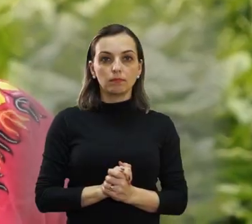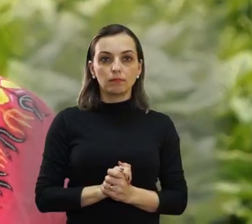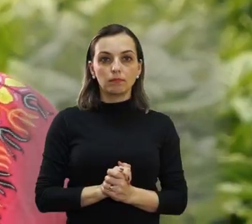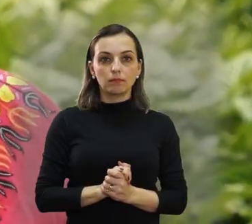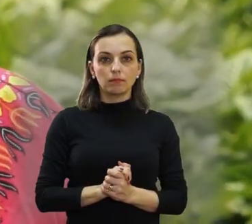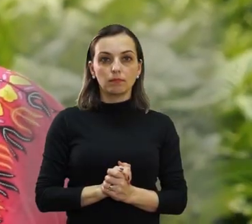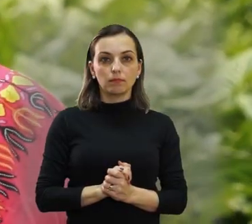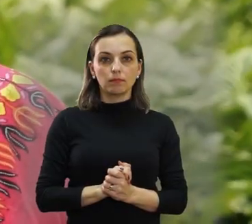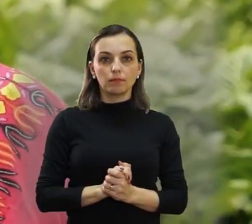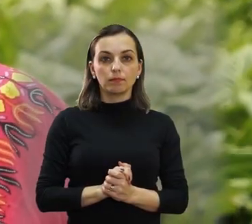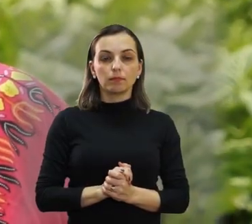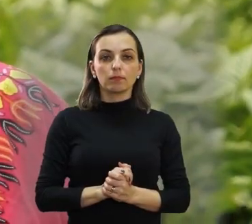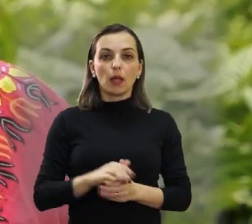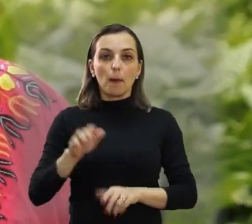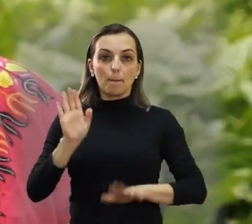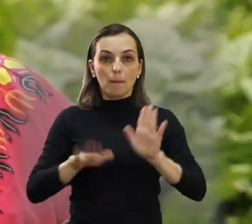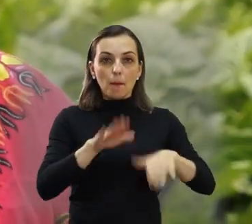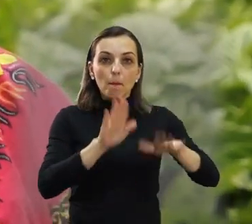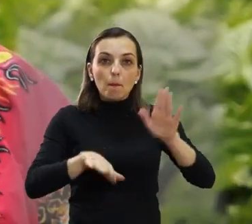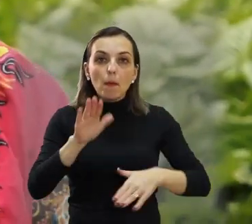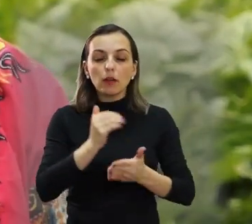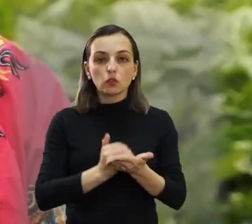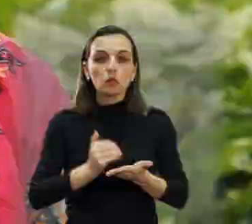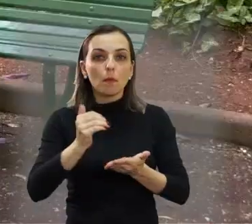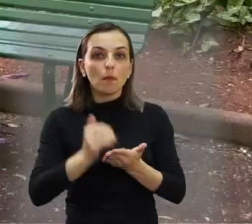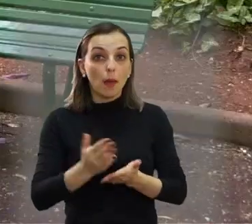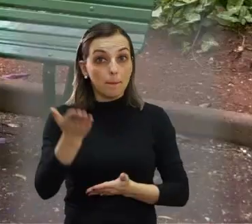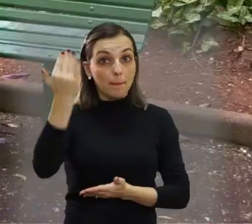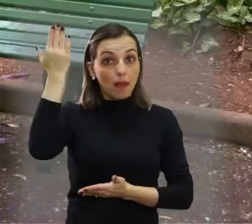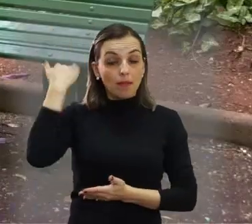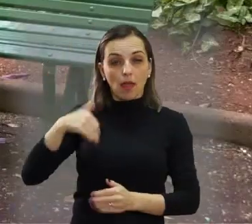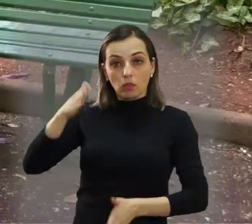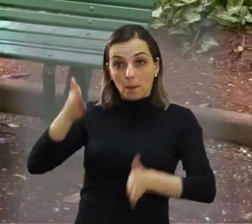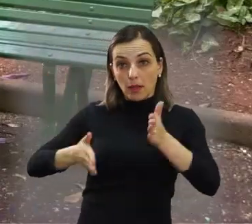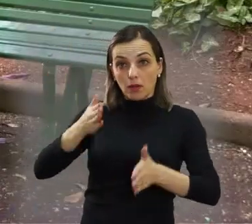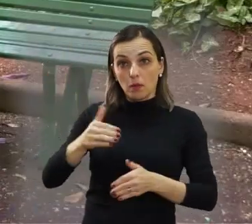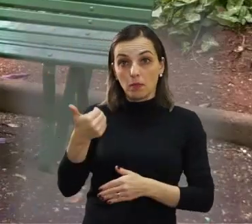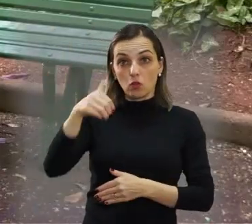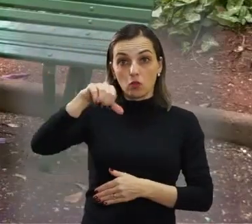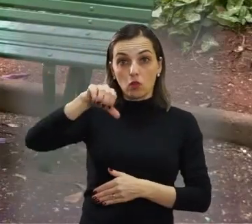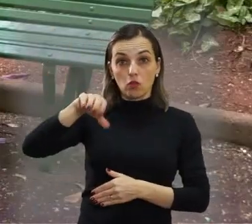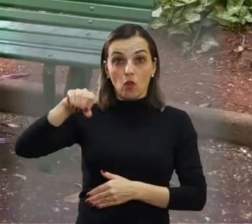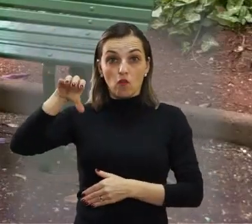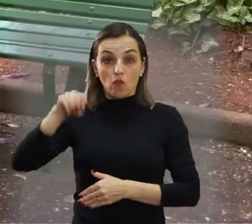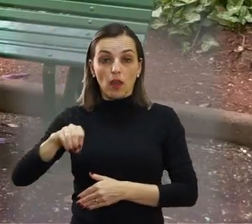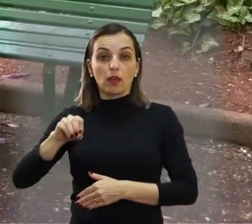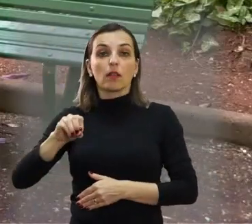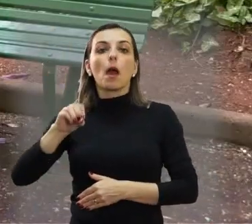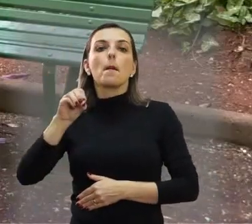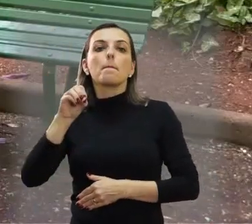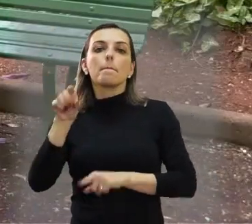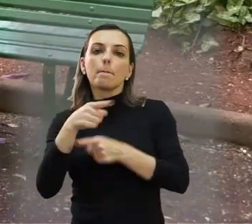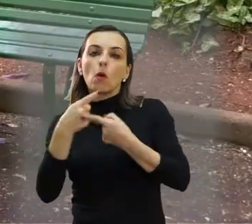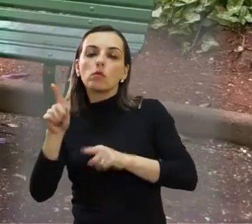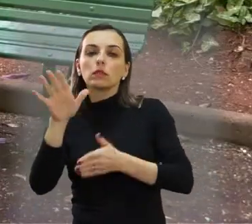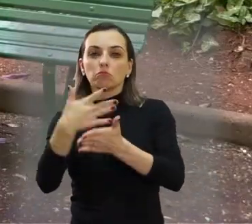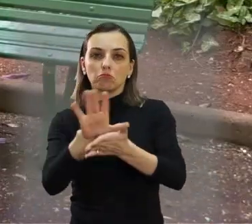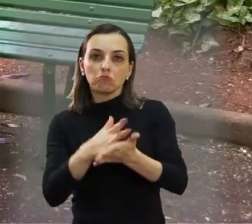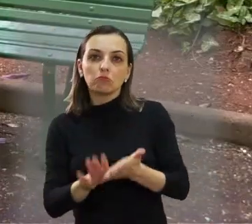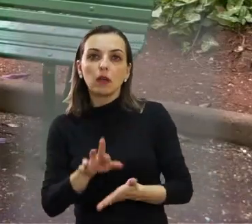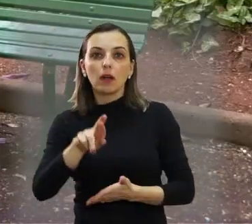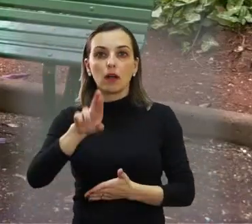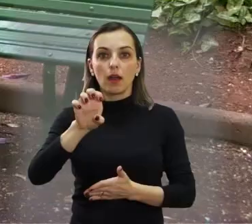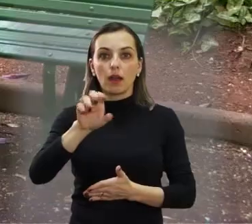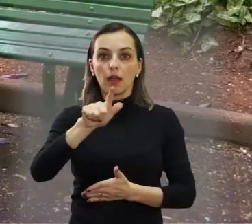Eu comecei a tocar percussão na época que o samba reggae, que o axé music começou a tomar conta do Brasil, isso